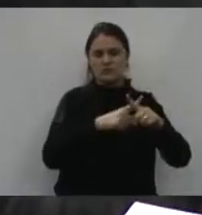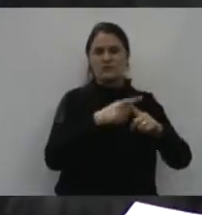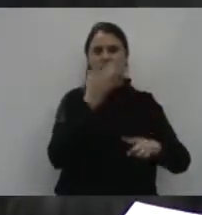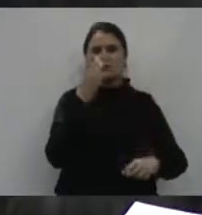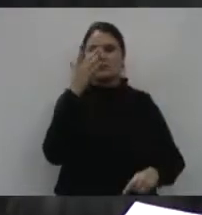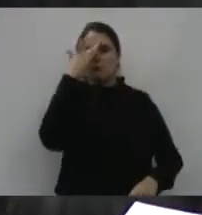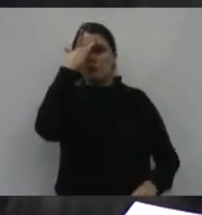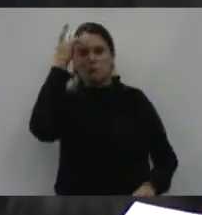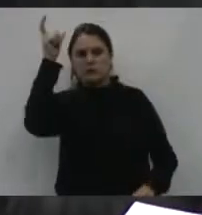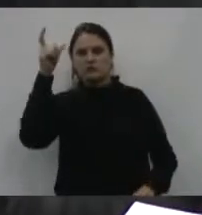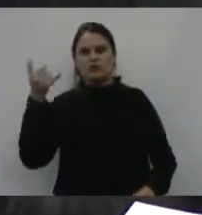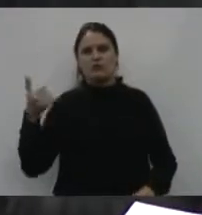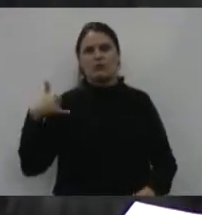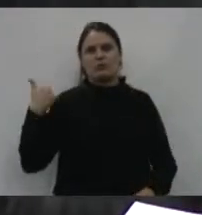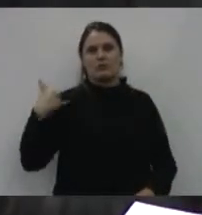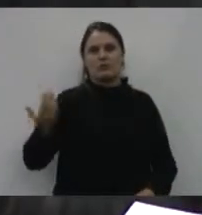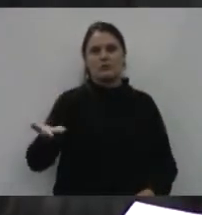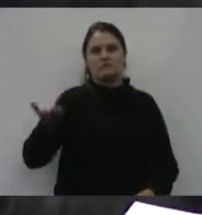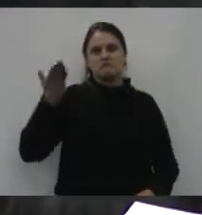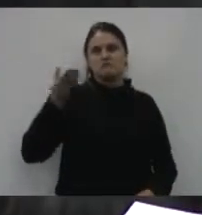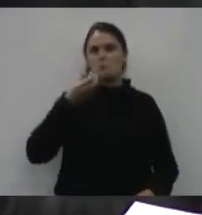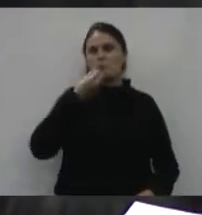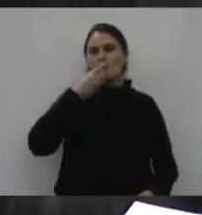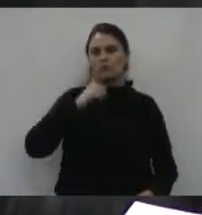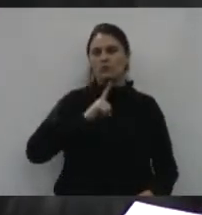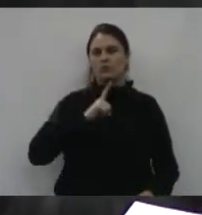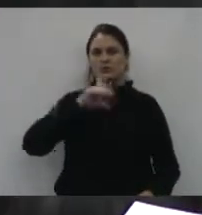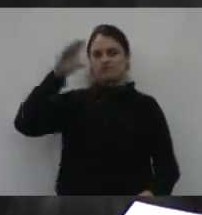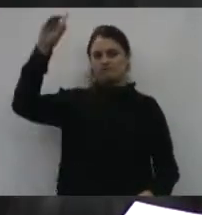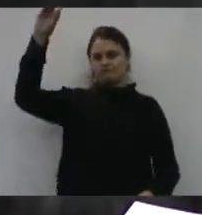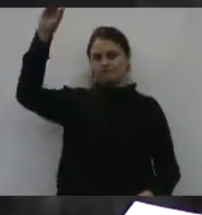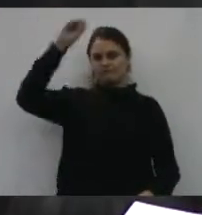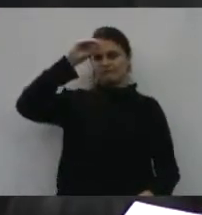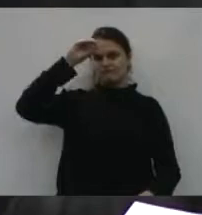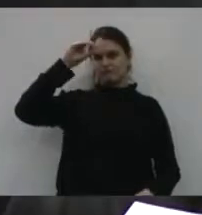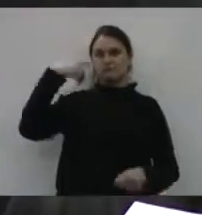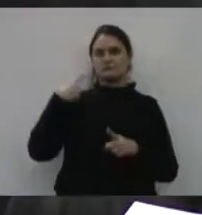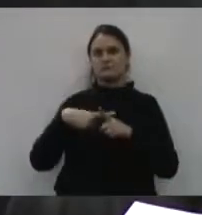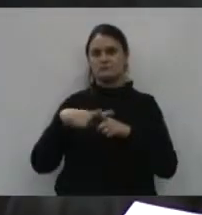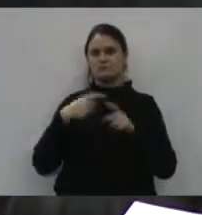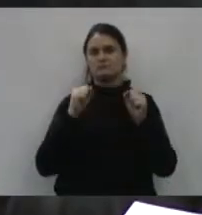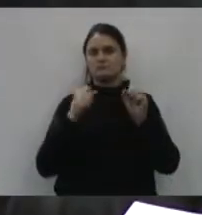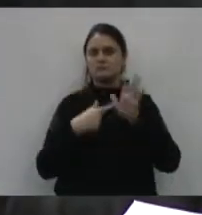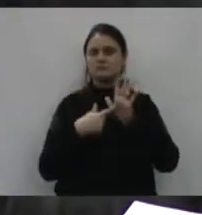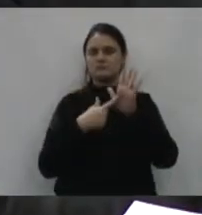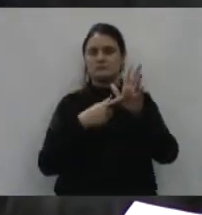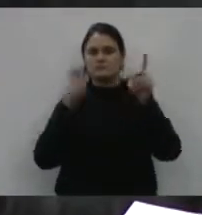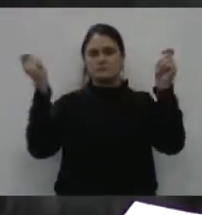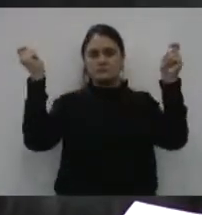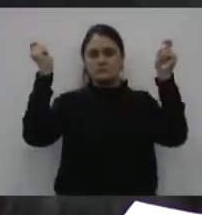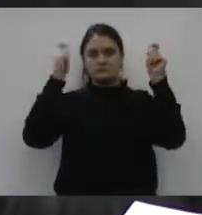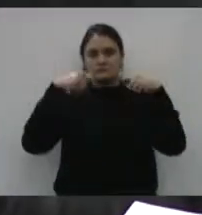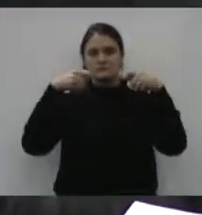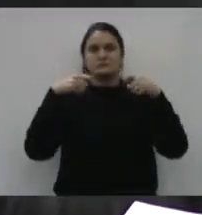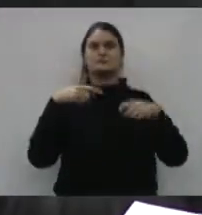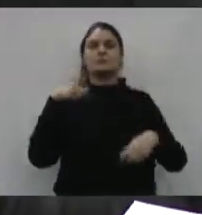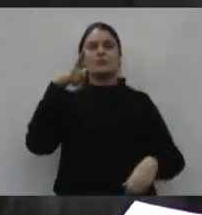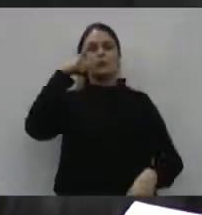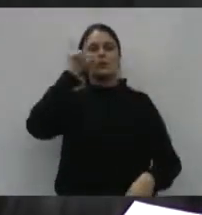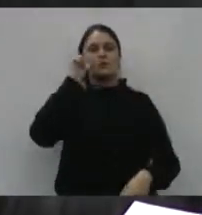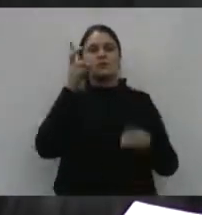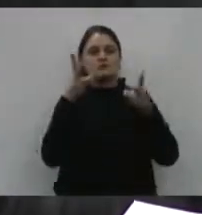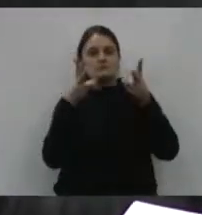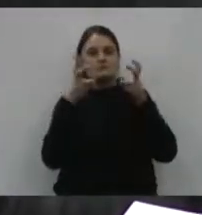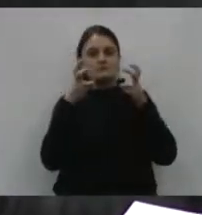50, 40, 30. Mostra que o talento nasce com as pessoas, mas precisa do espaço para que ele possa mostrar a sua capacidade, né?